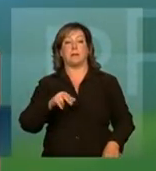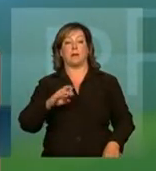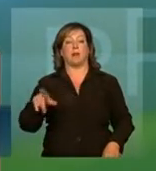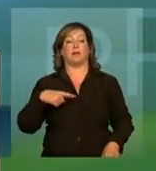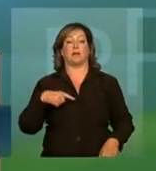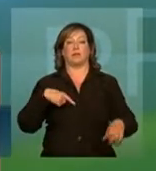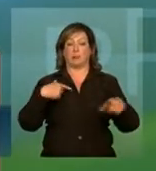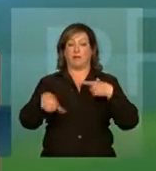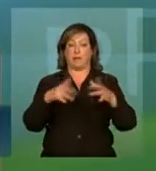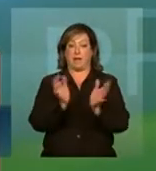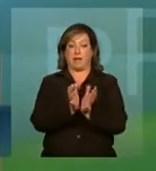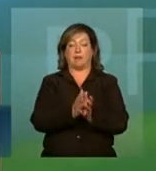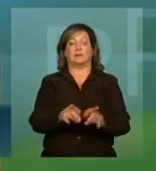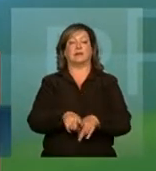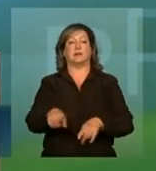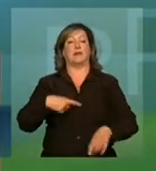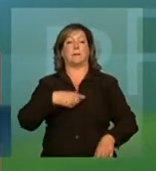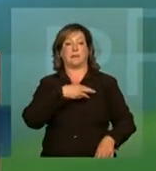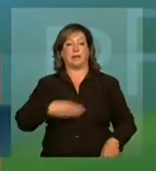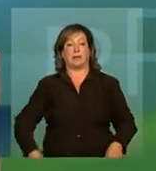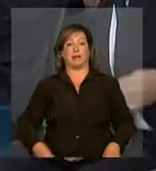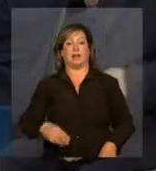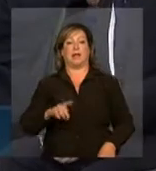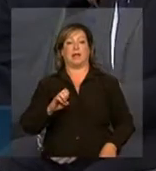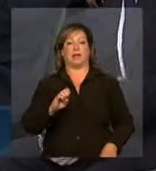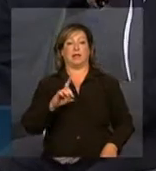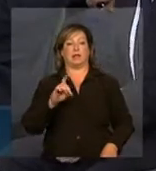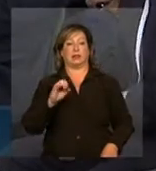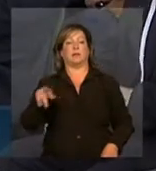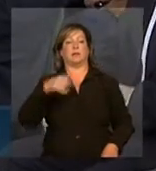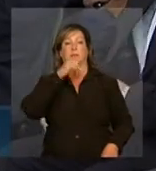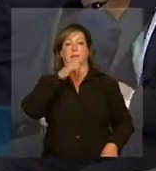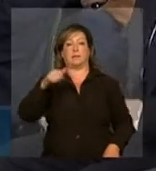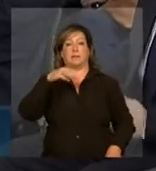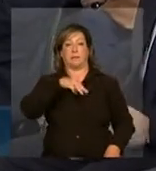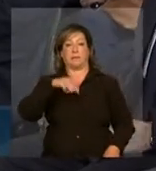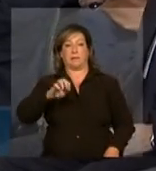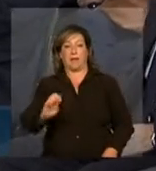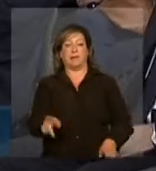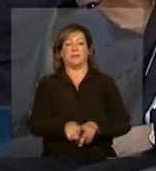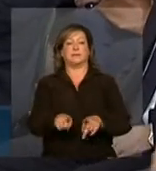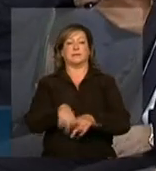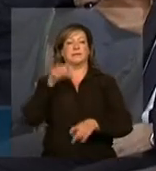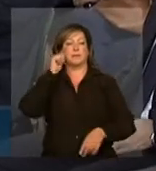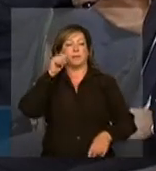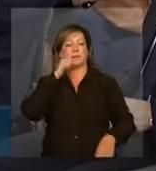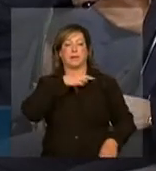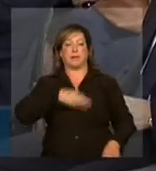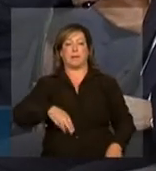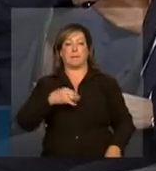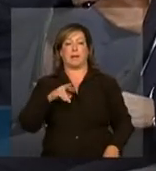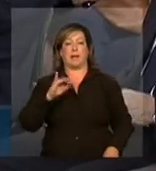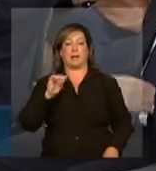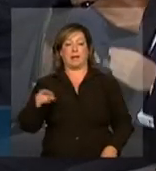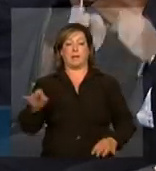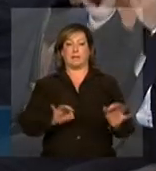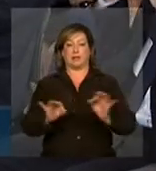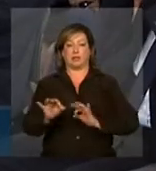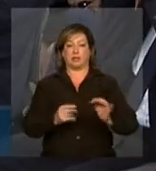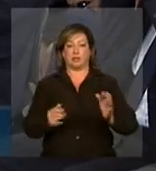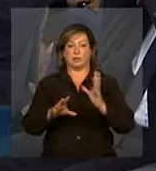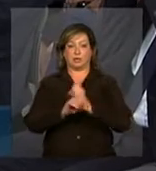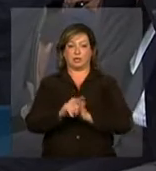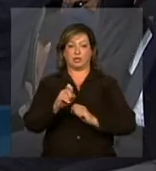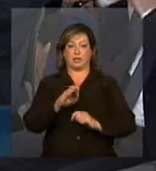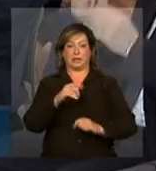e Emprego, ministro Edson Lobão, de Minas e Energia, ministra Miriam Belchior, do Planejamento, Orçamento